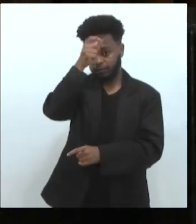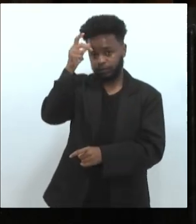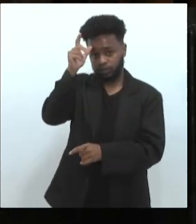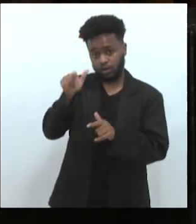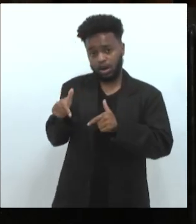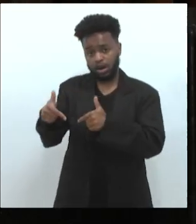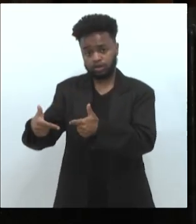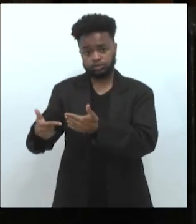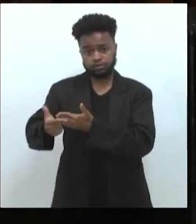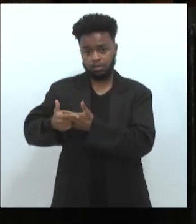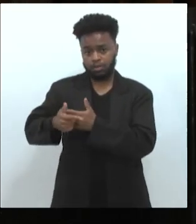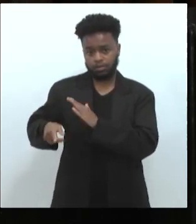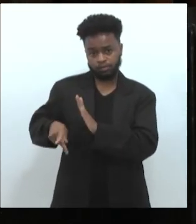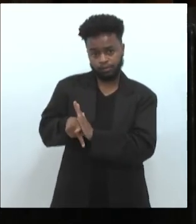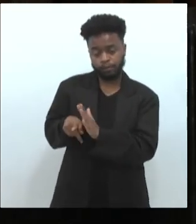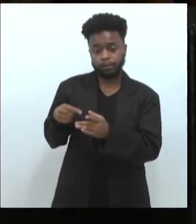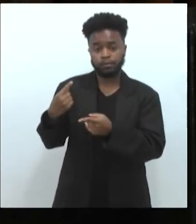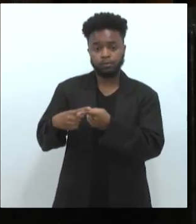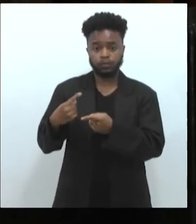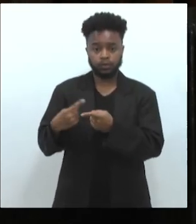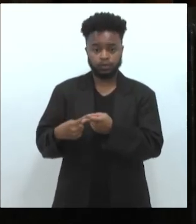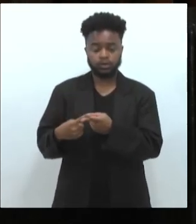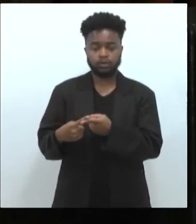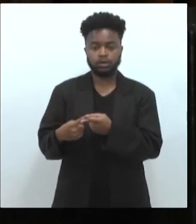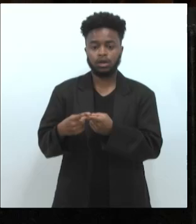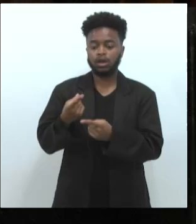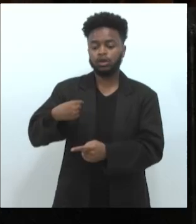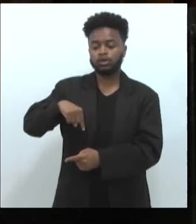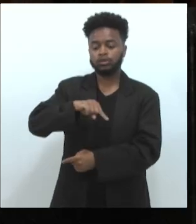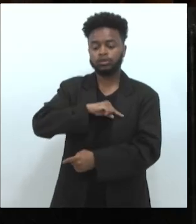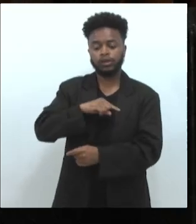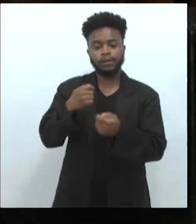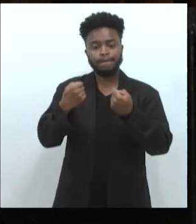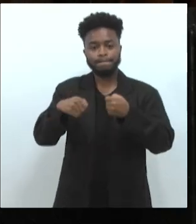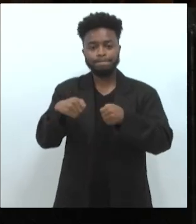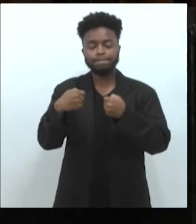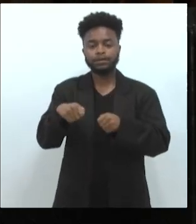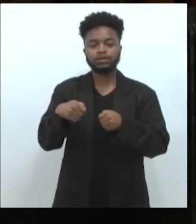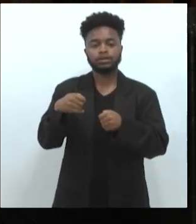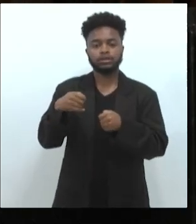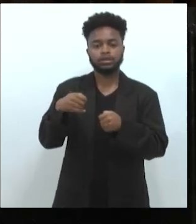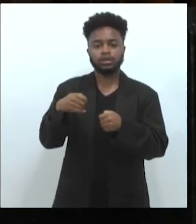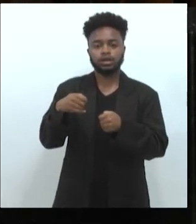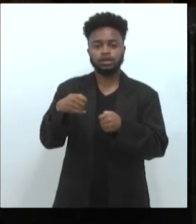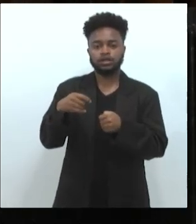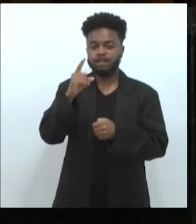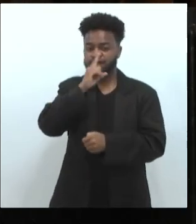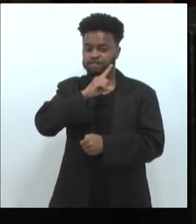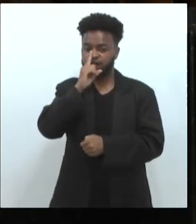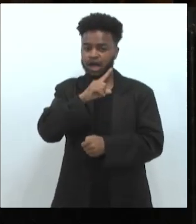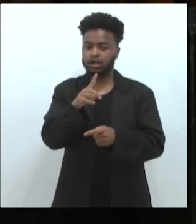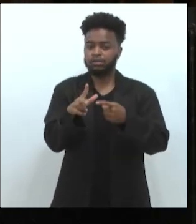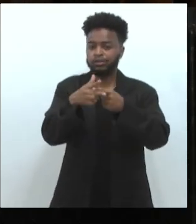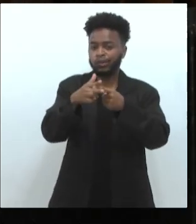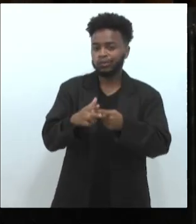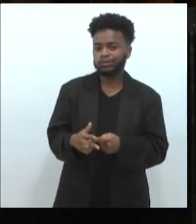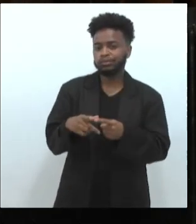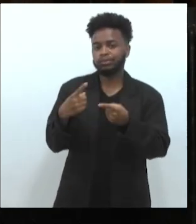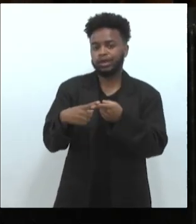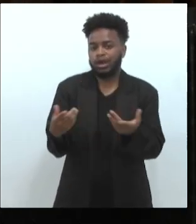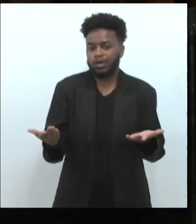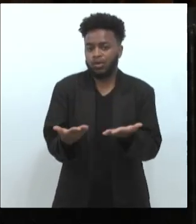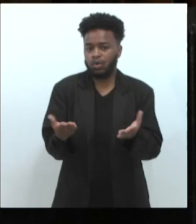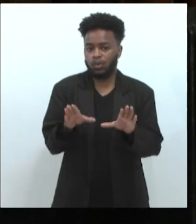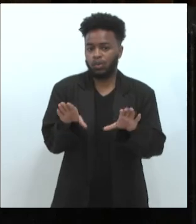outra, porque temos que tampar aqueles buracos que agora o